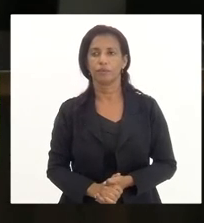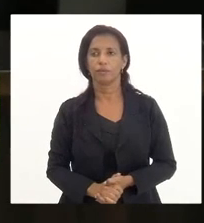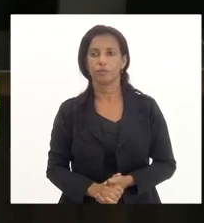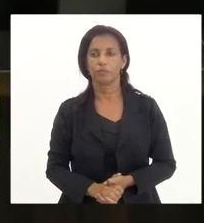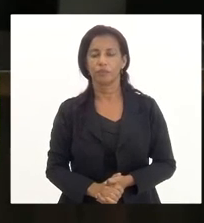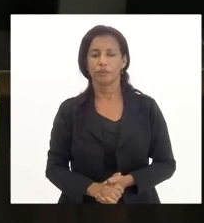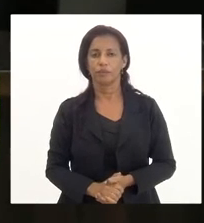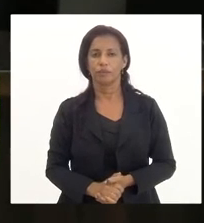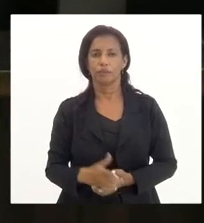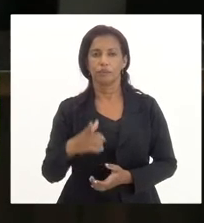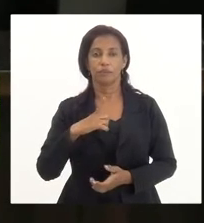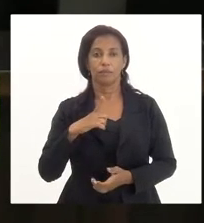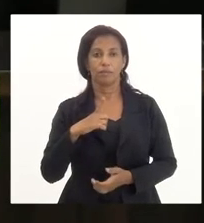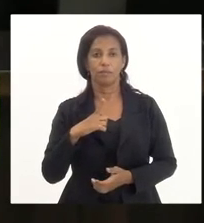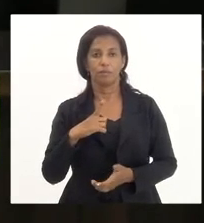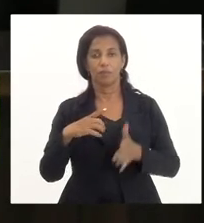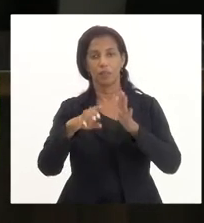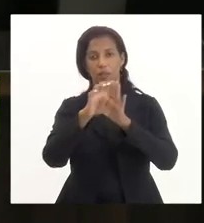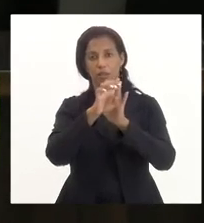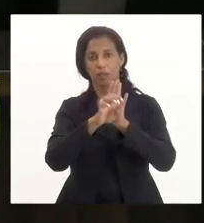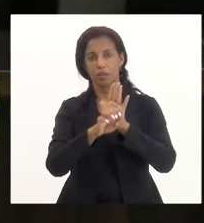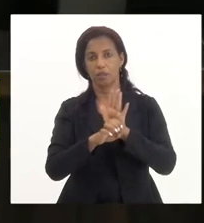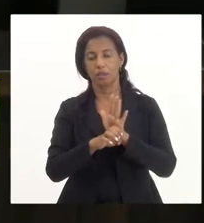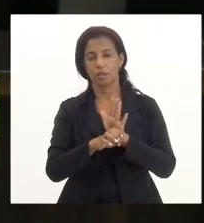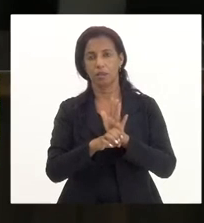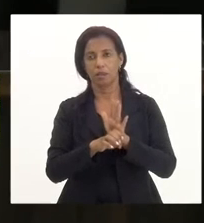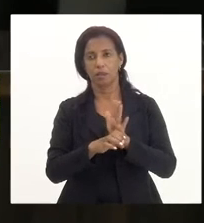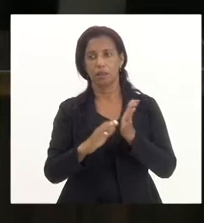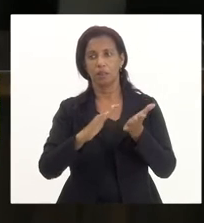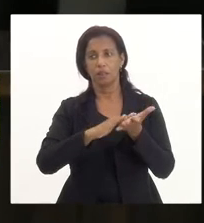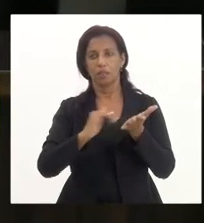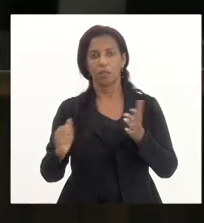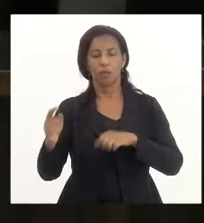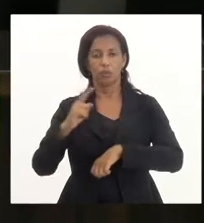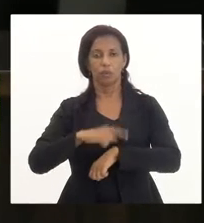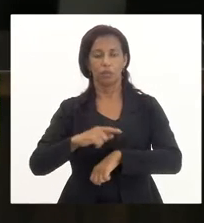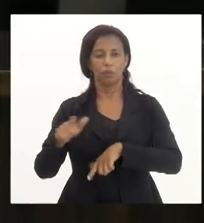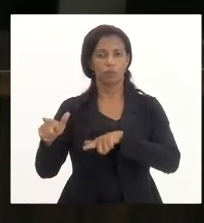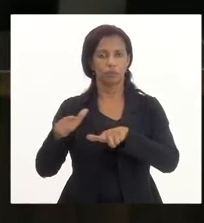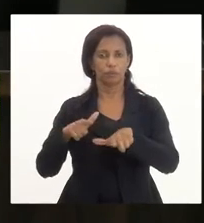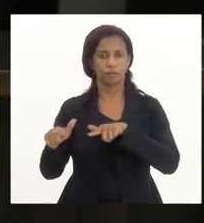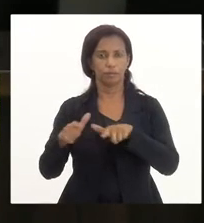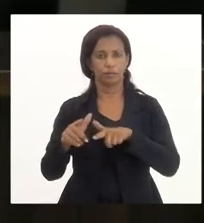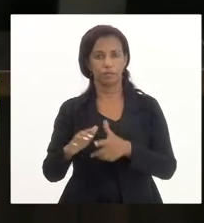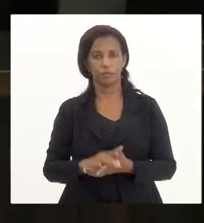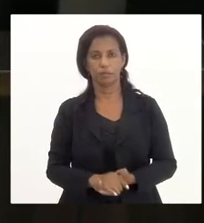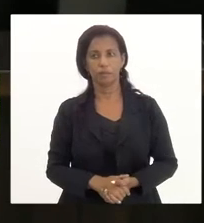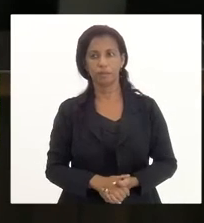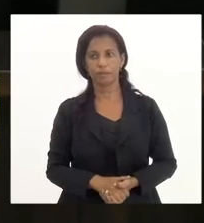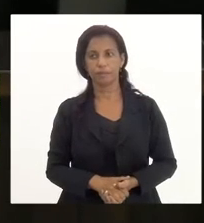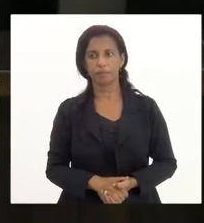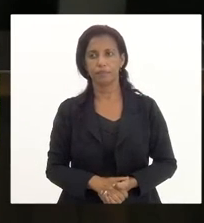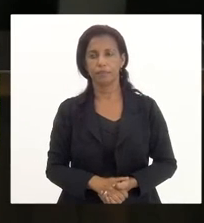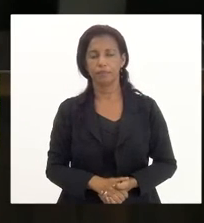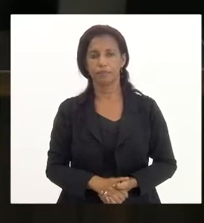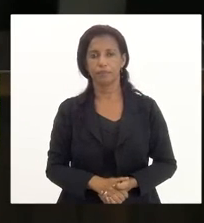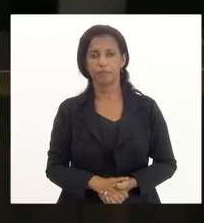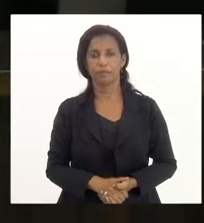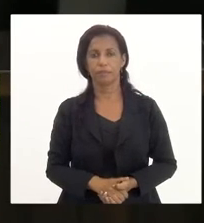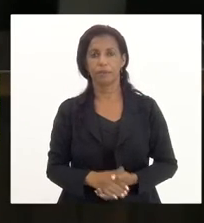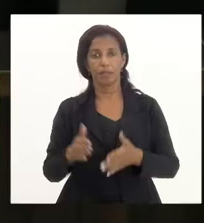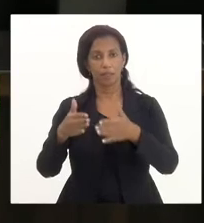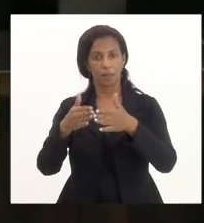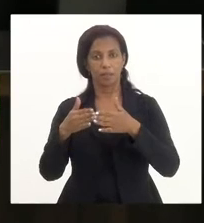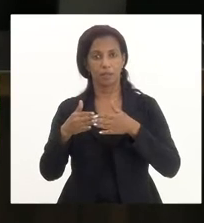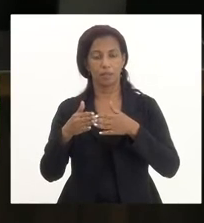tem a seguinte ementa extingui o adicional do tempo de serviço e a